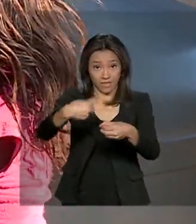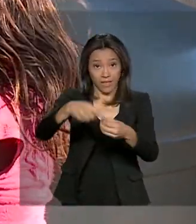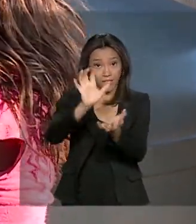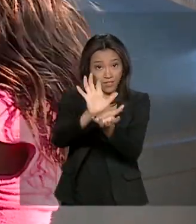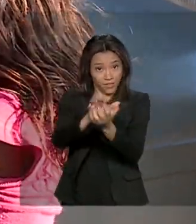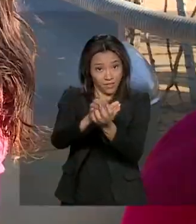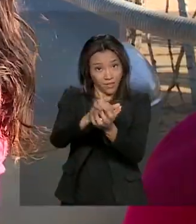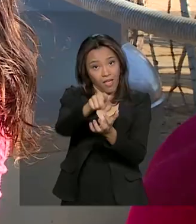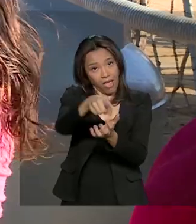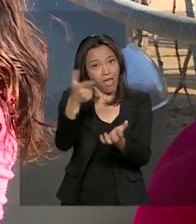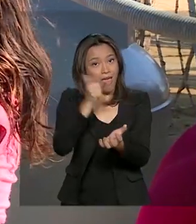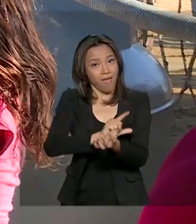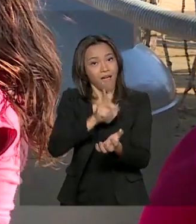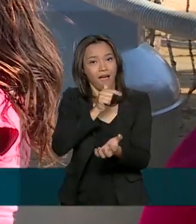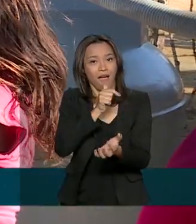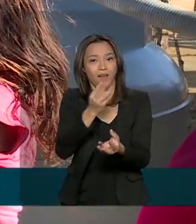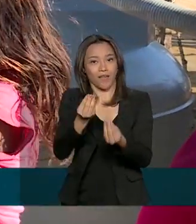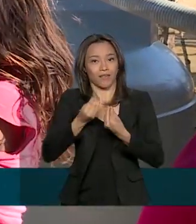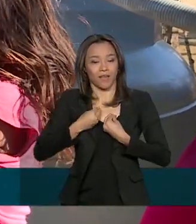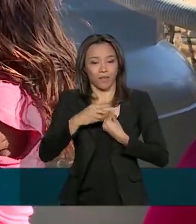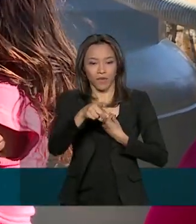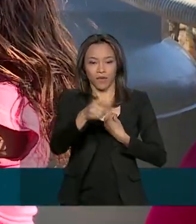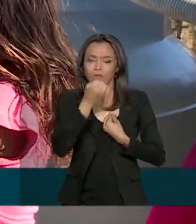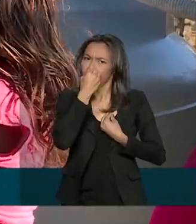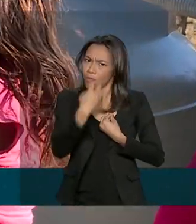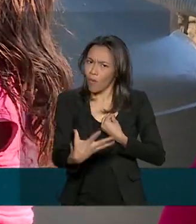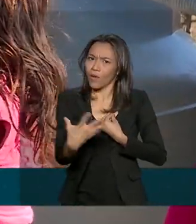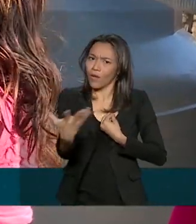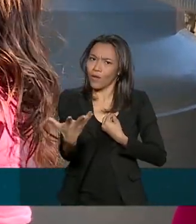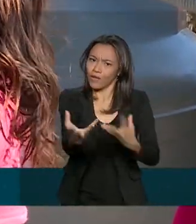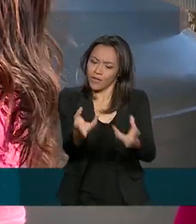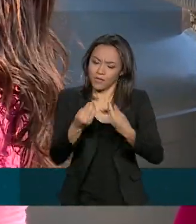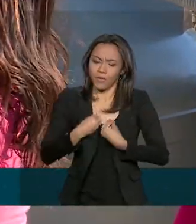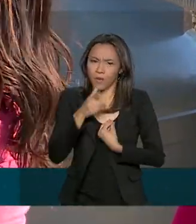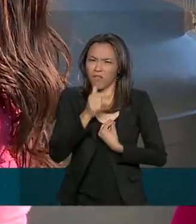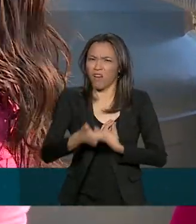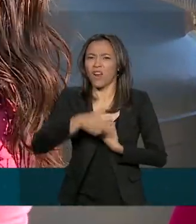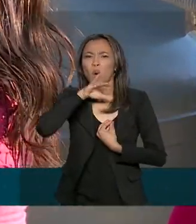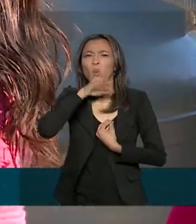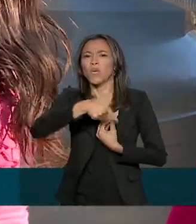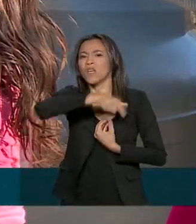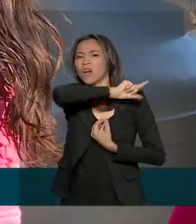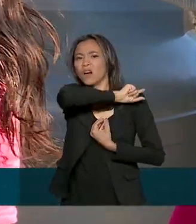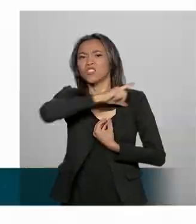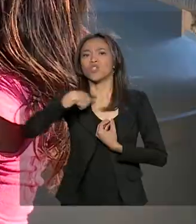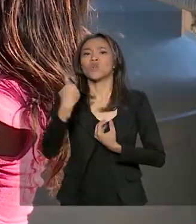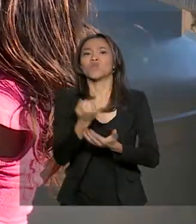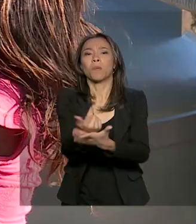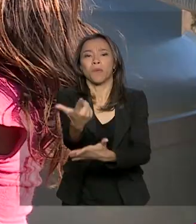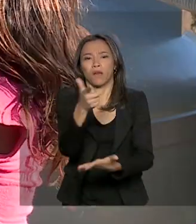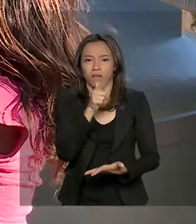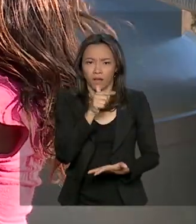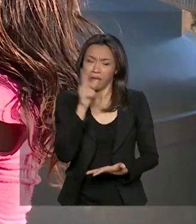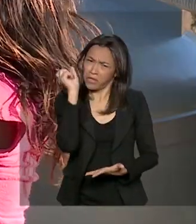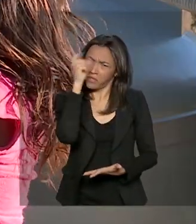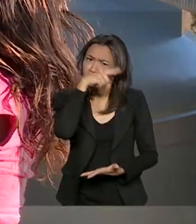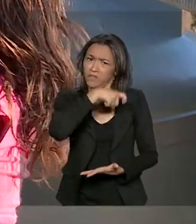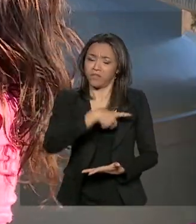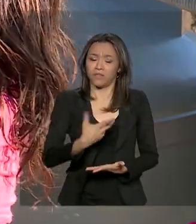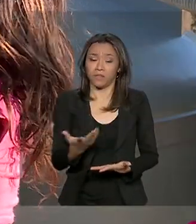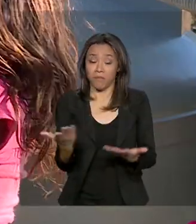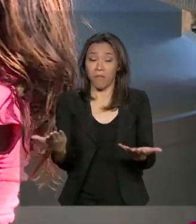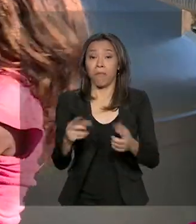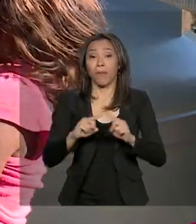contempladas. Foi bom porque o Exército agora está botando água, né? Para nós, que era ruim antigamente, difícil de água, nós comprava. Era difícil, mas só que,